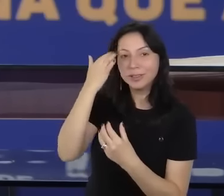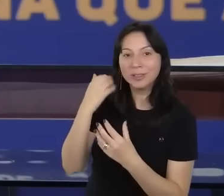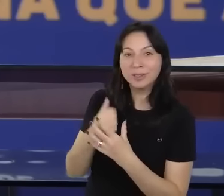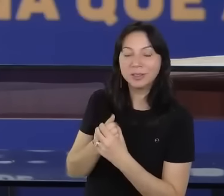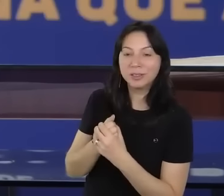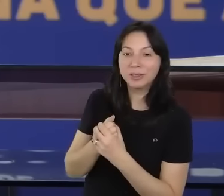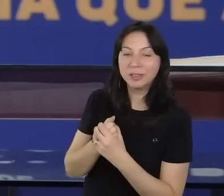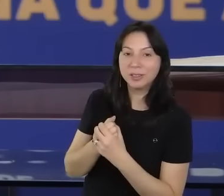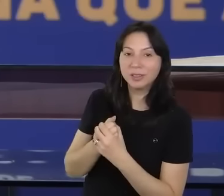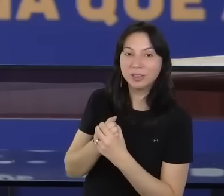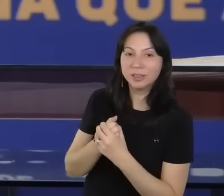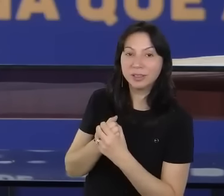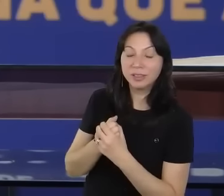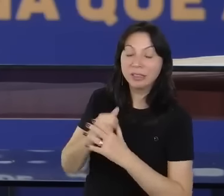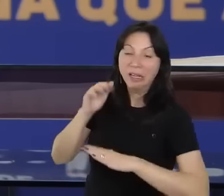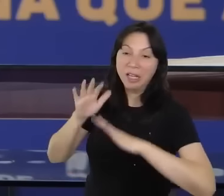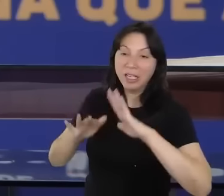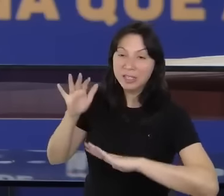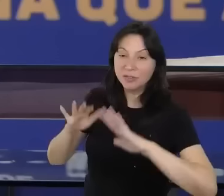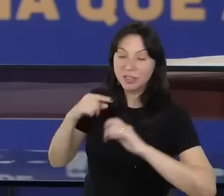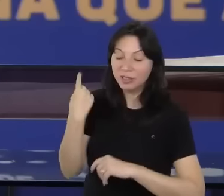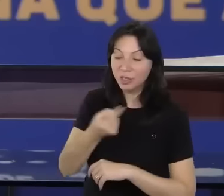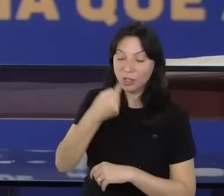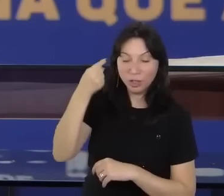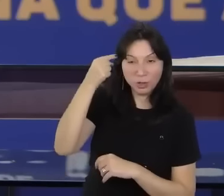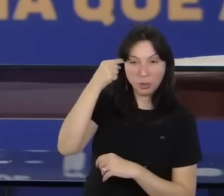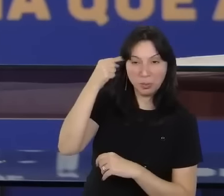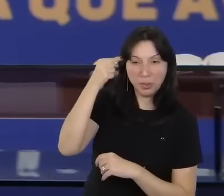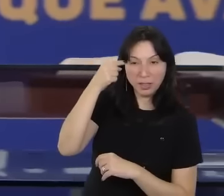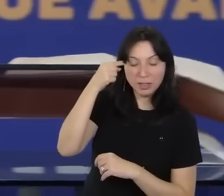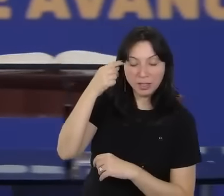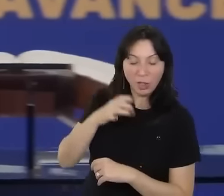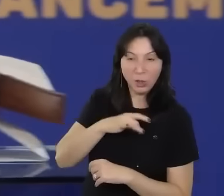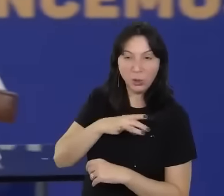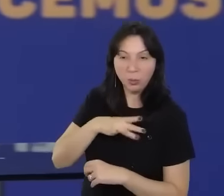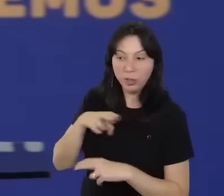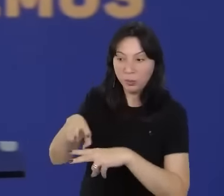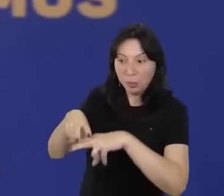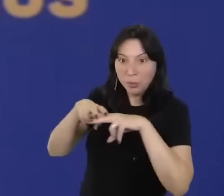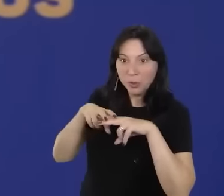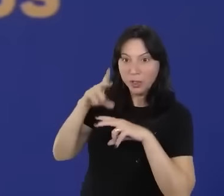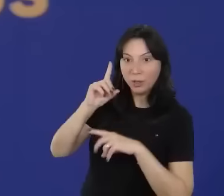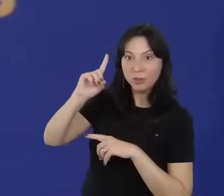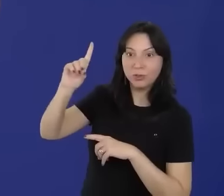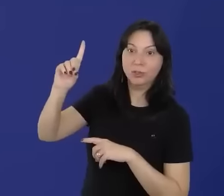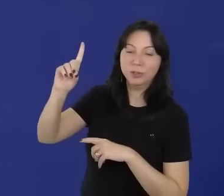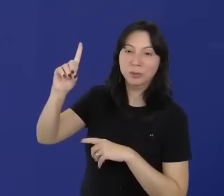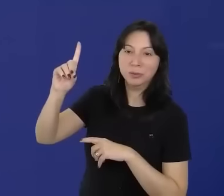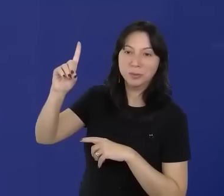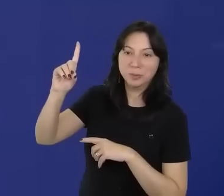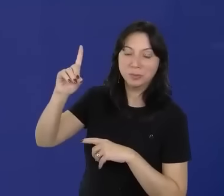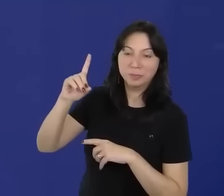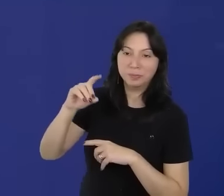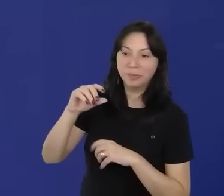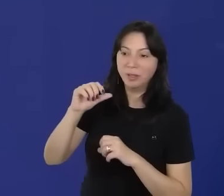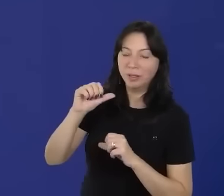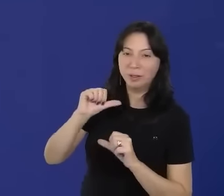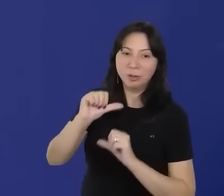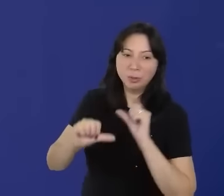seu senhor é que tá amedrontando você inverteu a situação preste